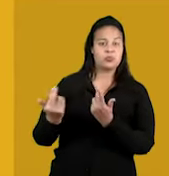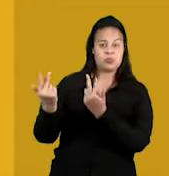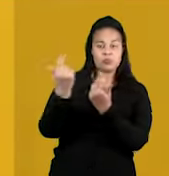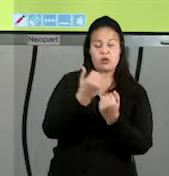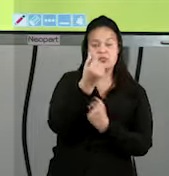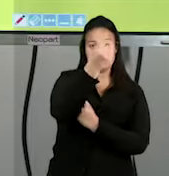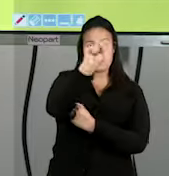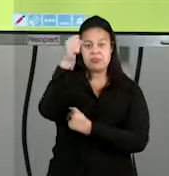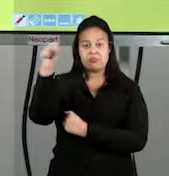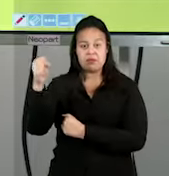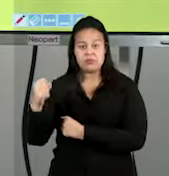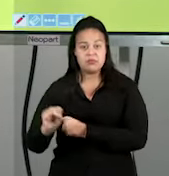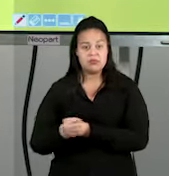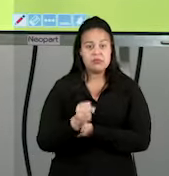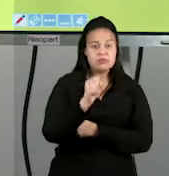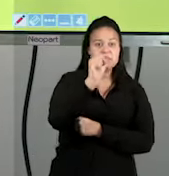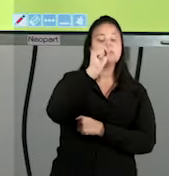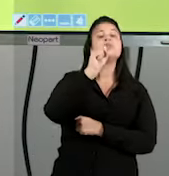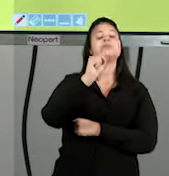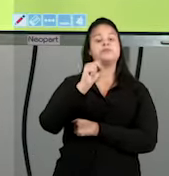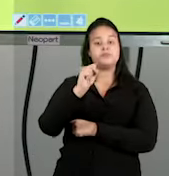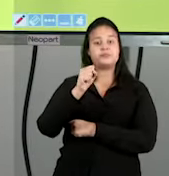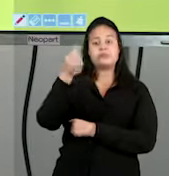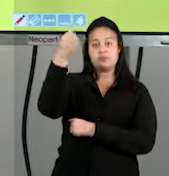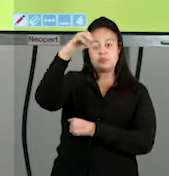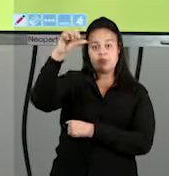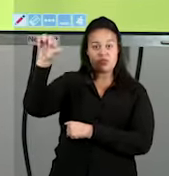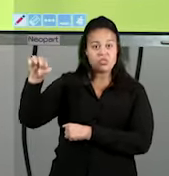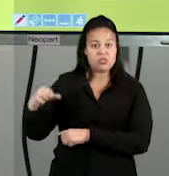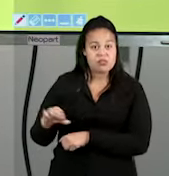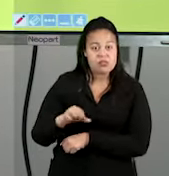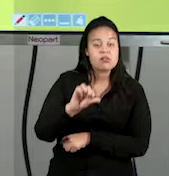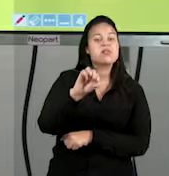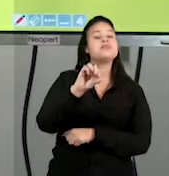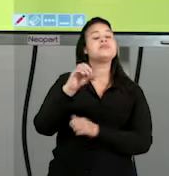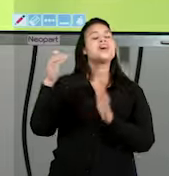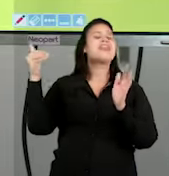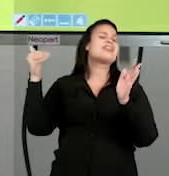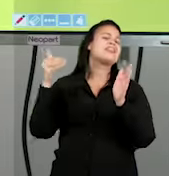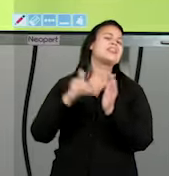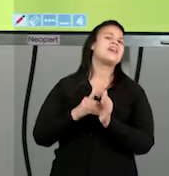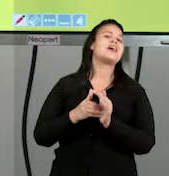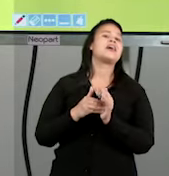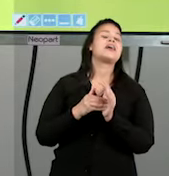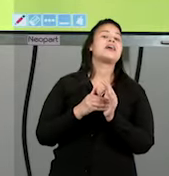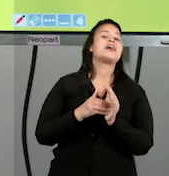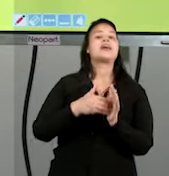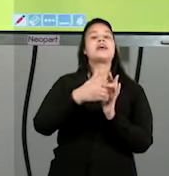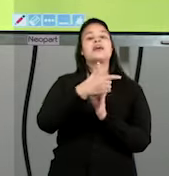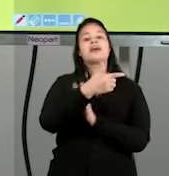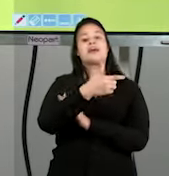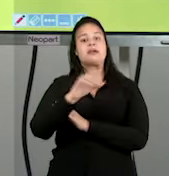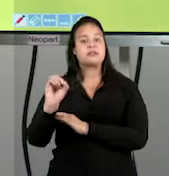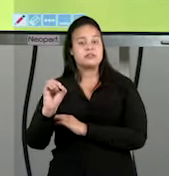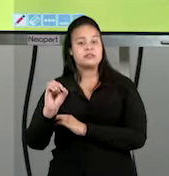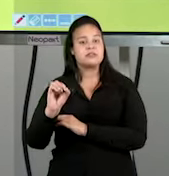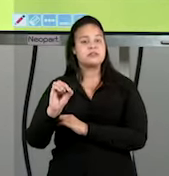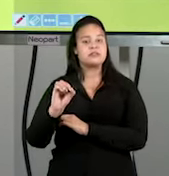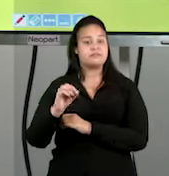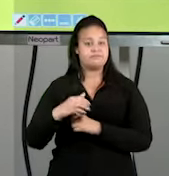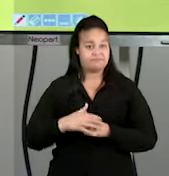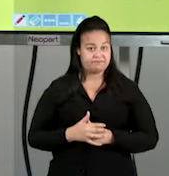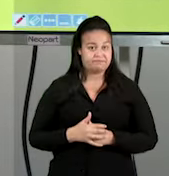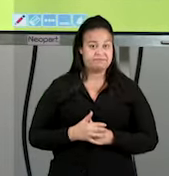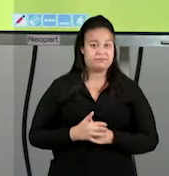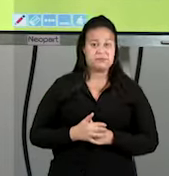de 8 lados iguais, 9, até o decágono. Então, esse